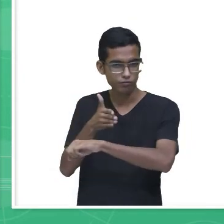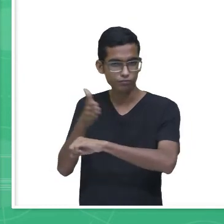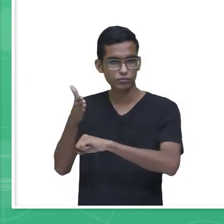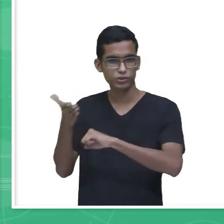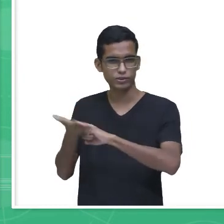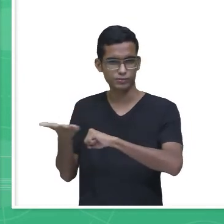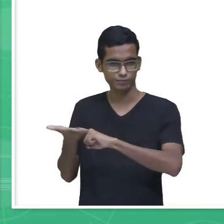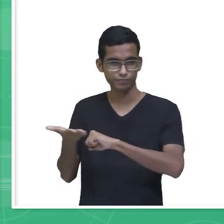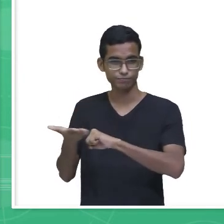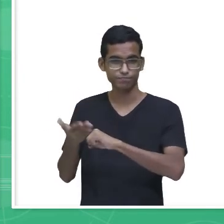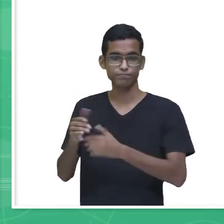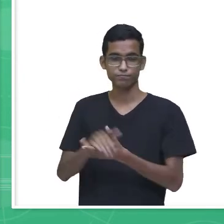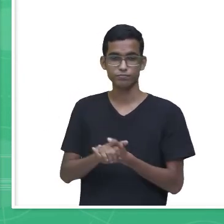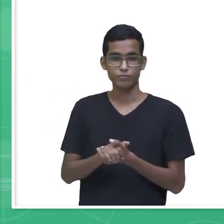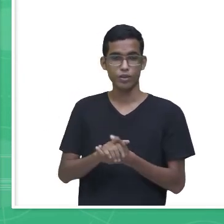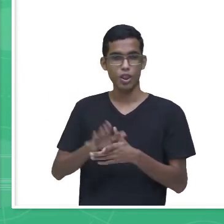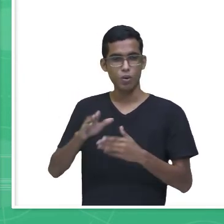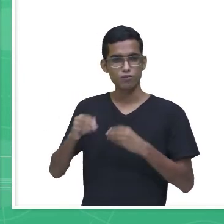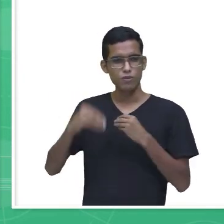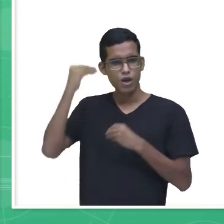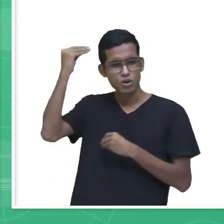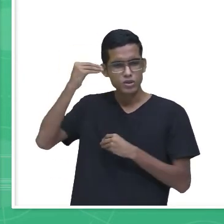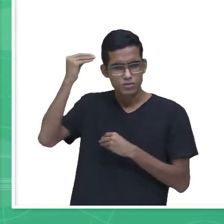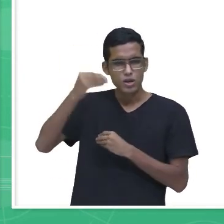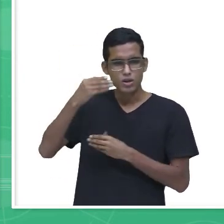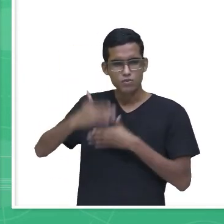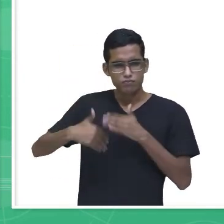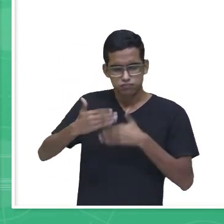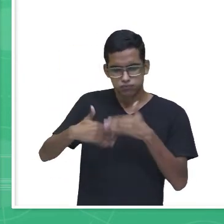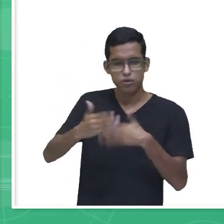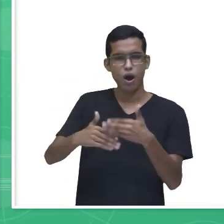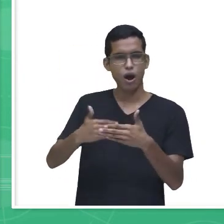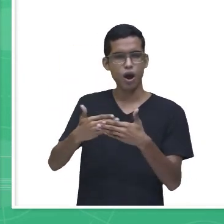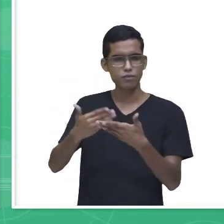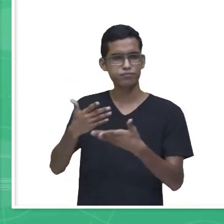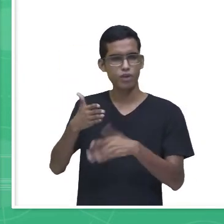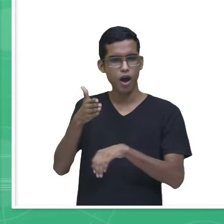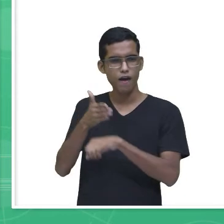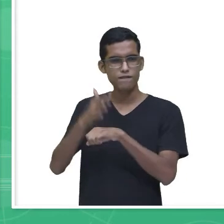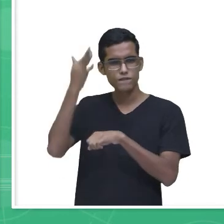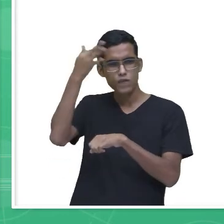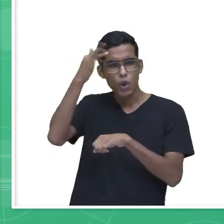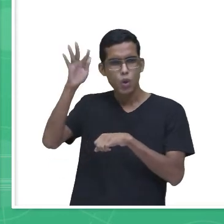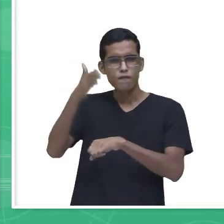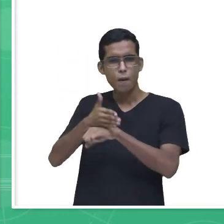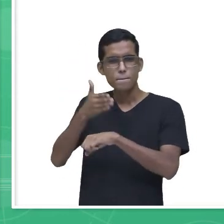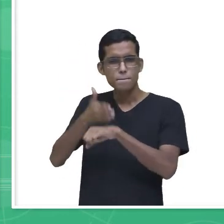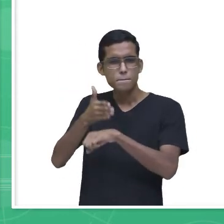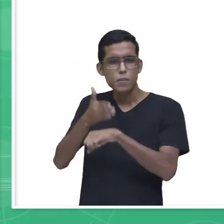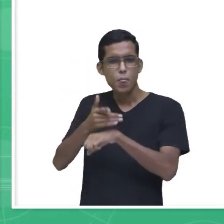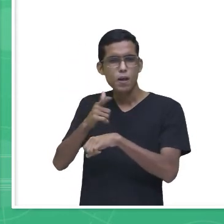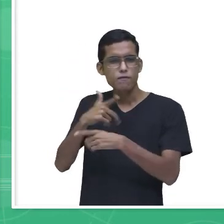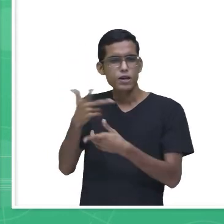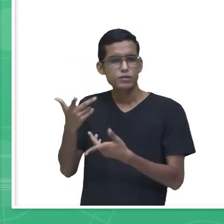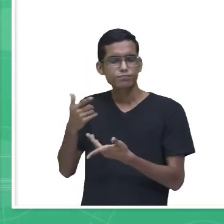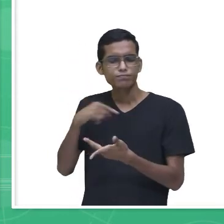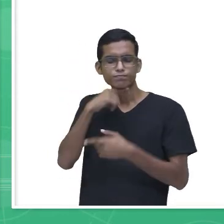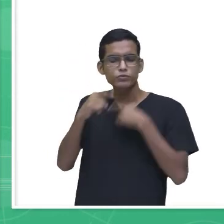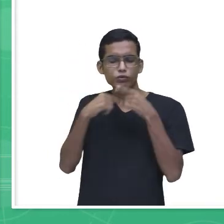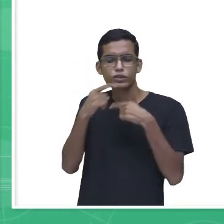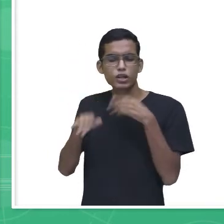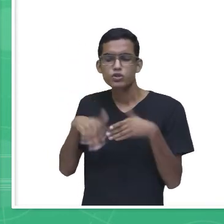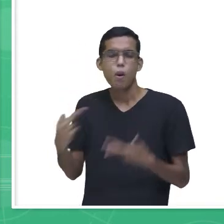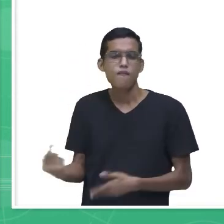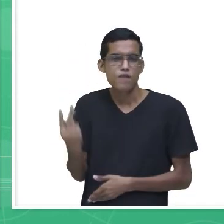experimentação, a filosofia moderna vem questionar valores relacionados com os, bem como sua relação